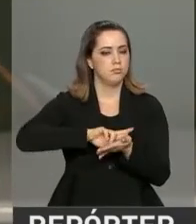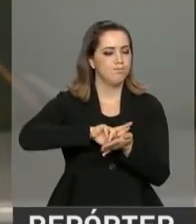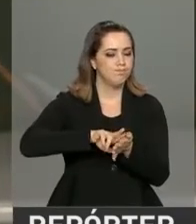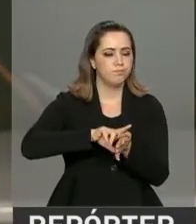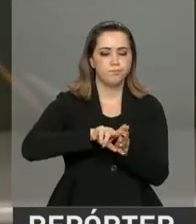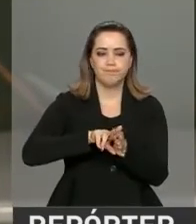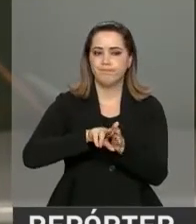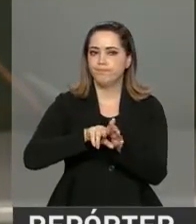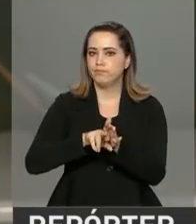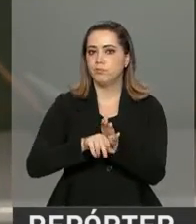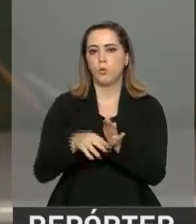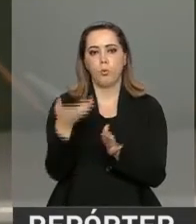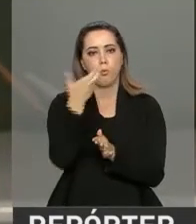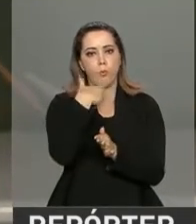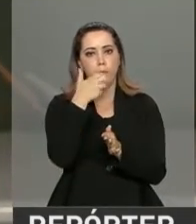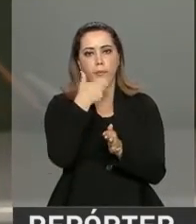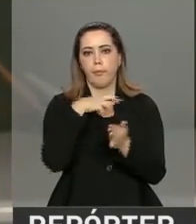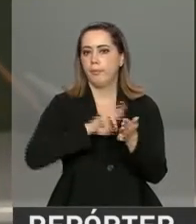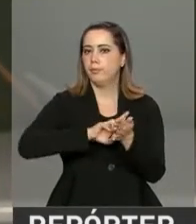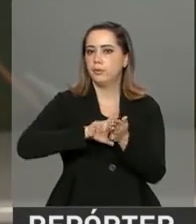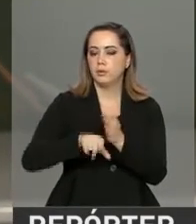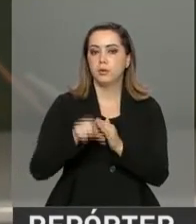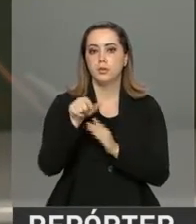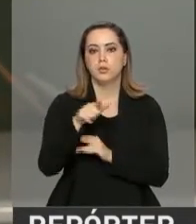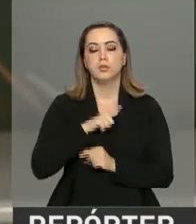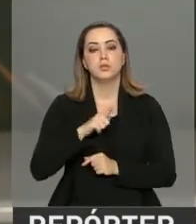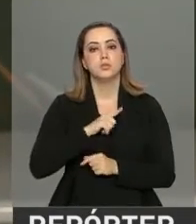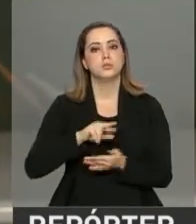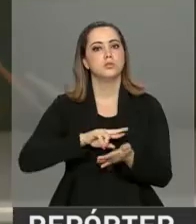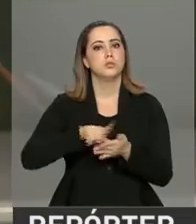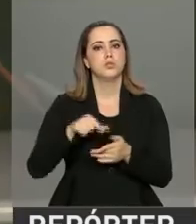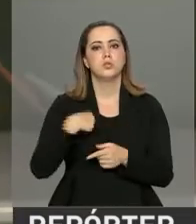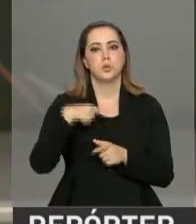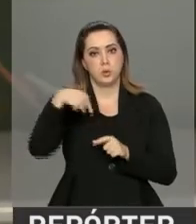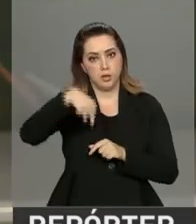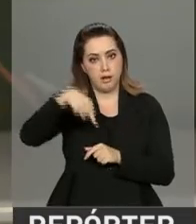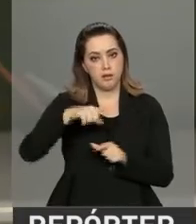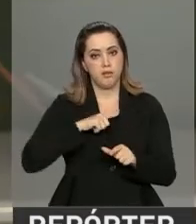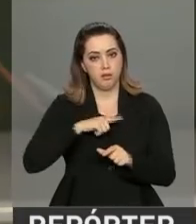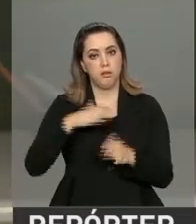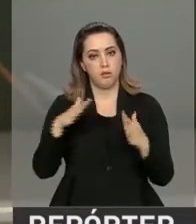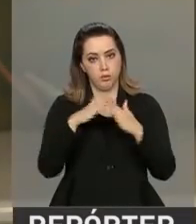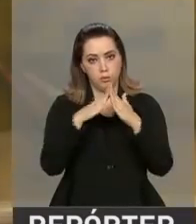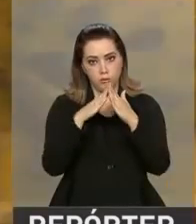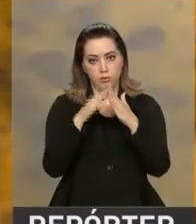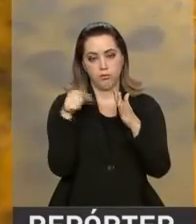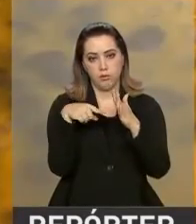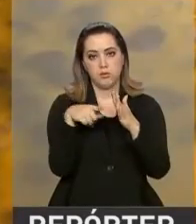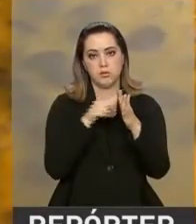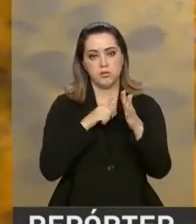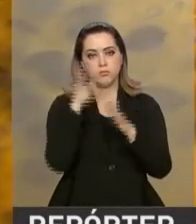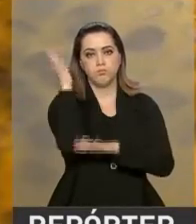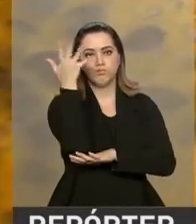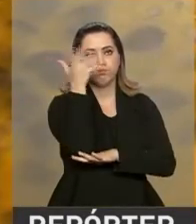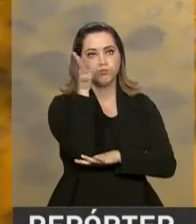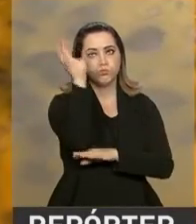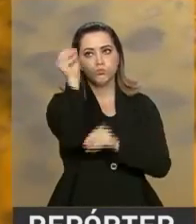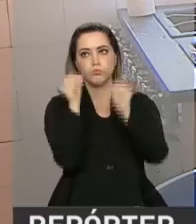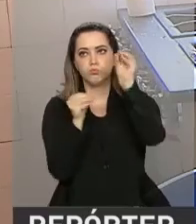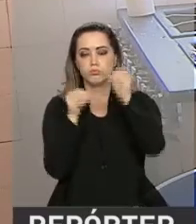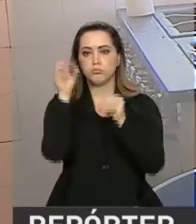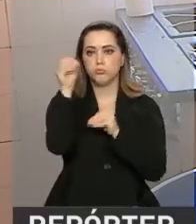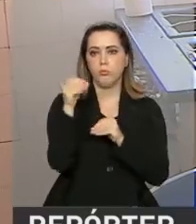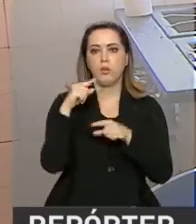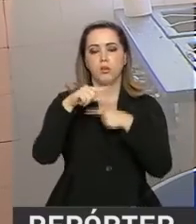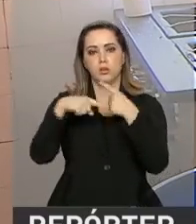caju, maracujá, goiaba. São frutas da região mesmo. E a gente traz para cá, a